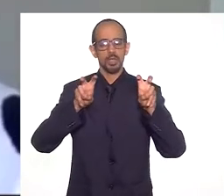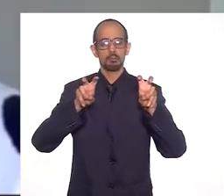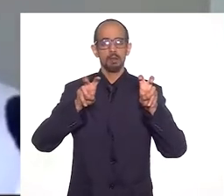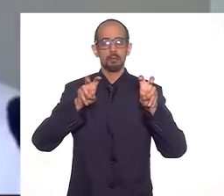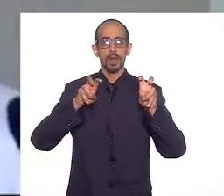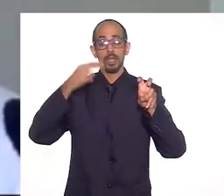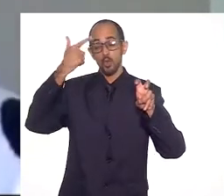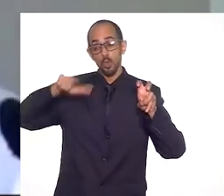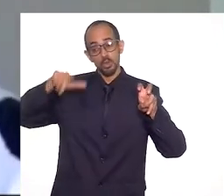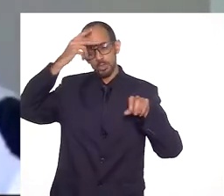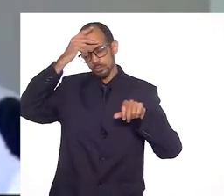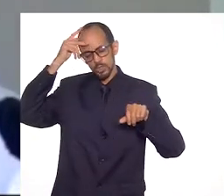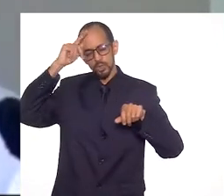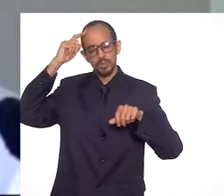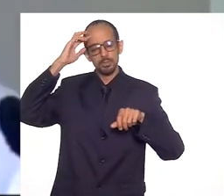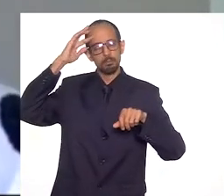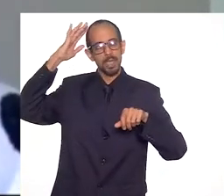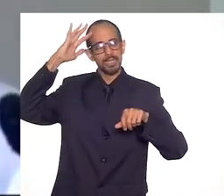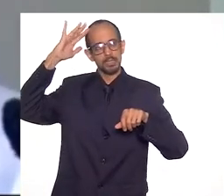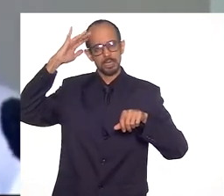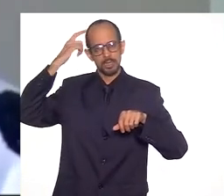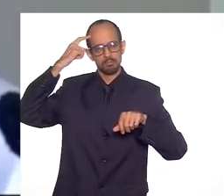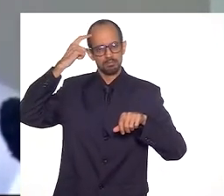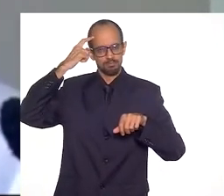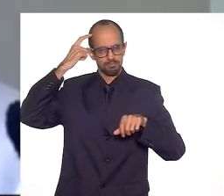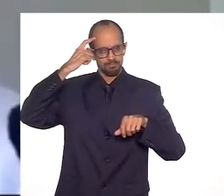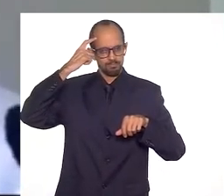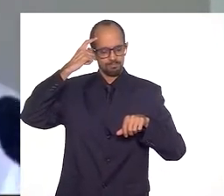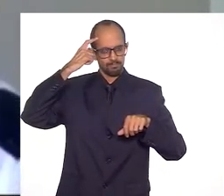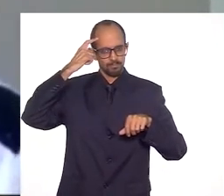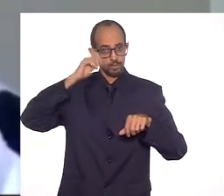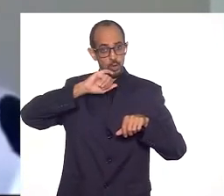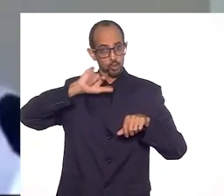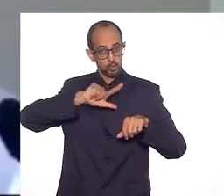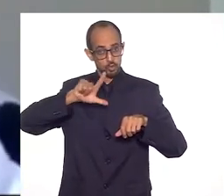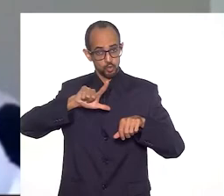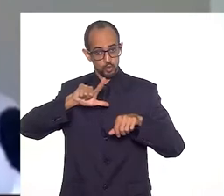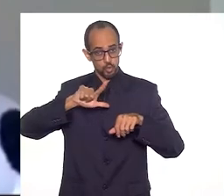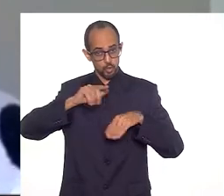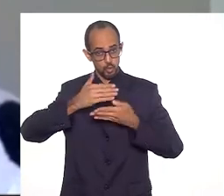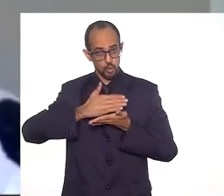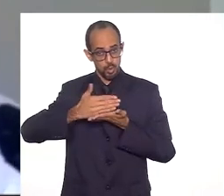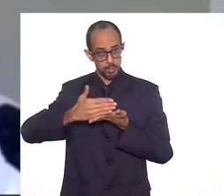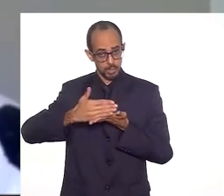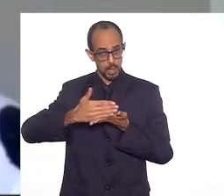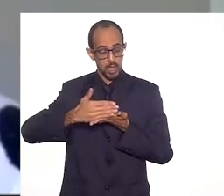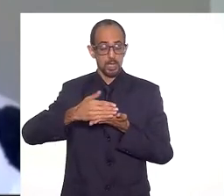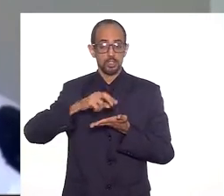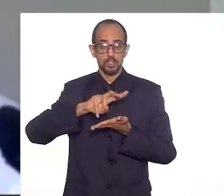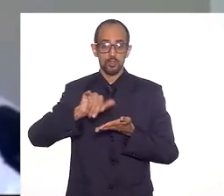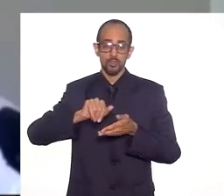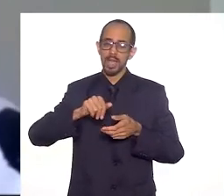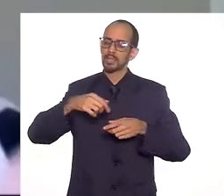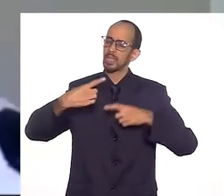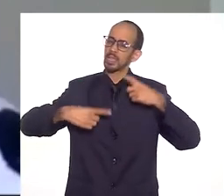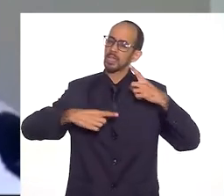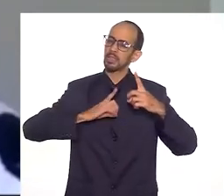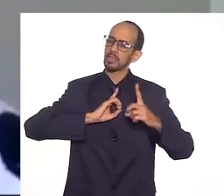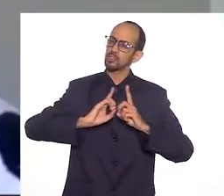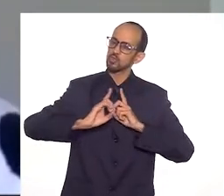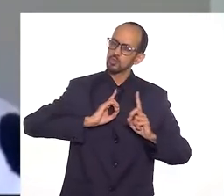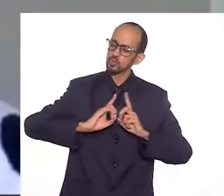com que mais pessoas pensem no tema. Então, para o segundo semestre, que está logo ali, né, a gente vai ter